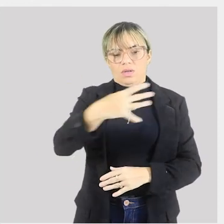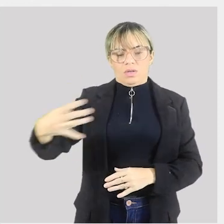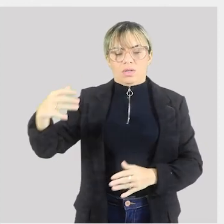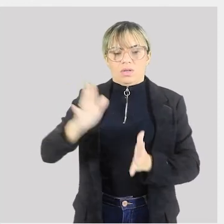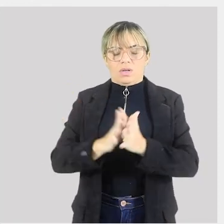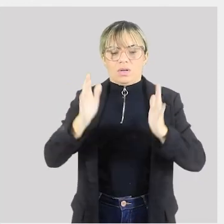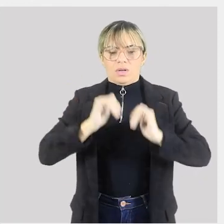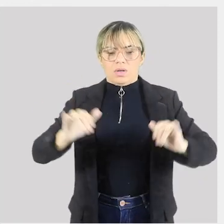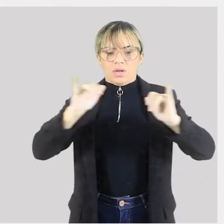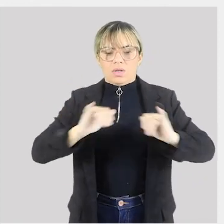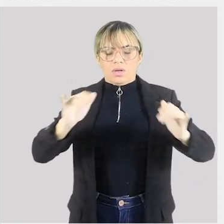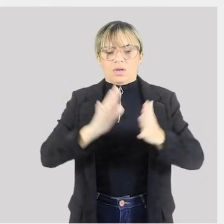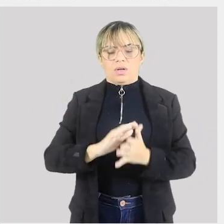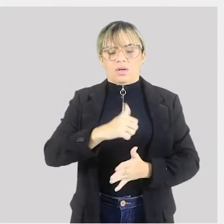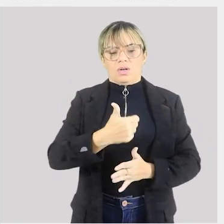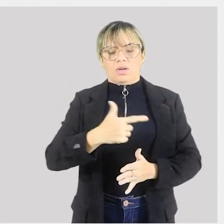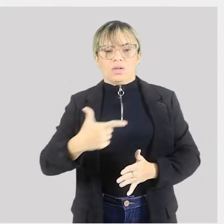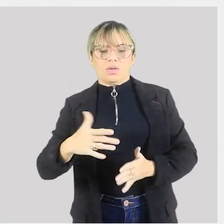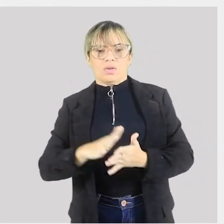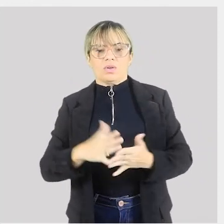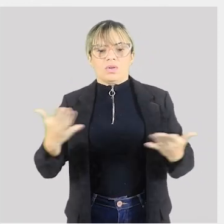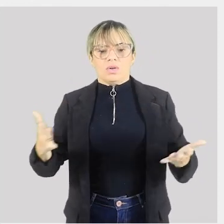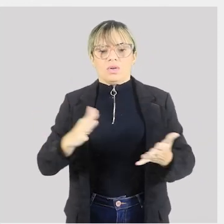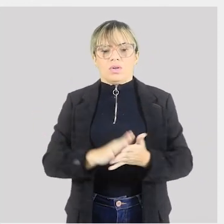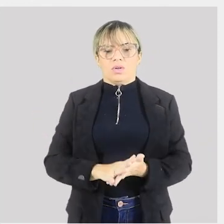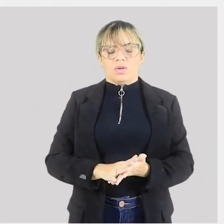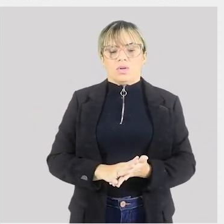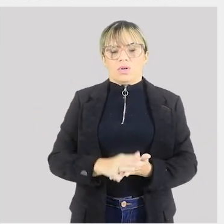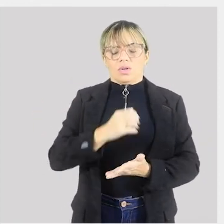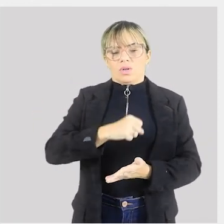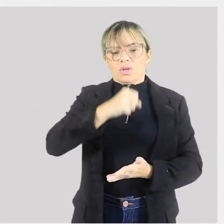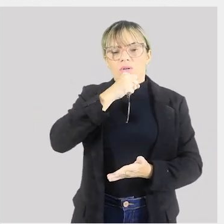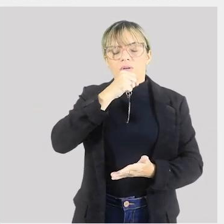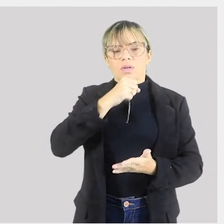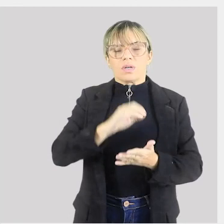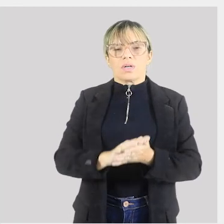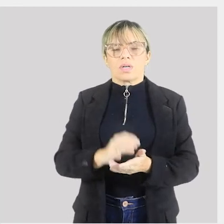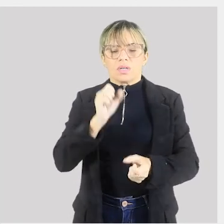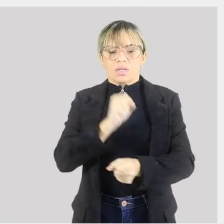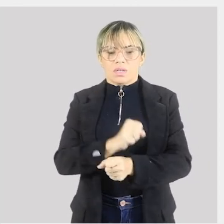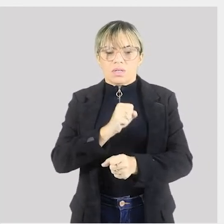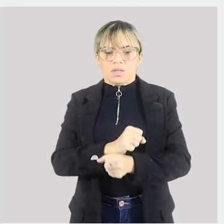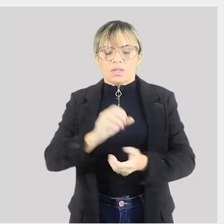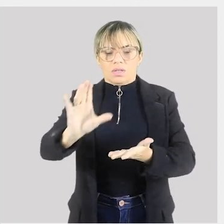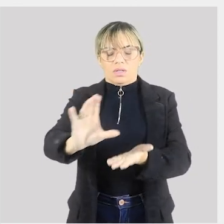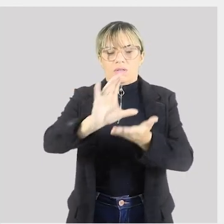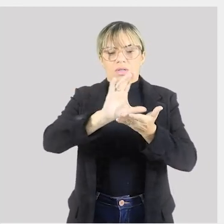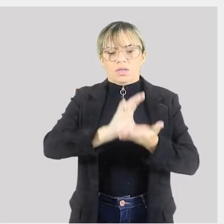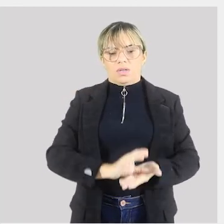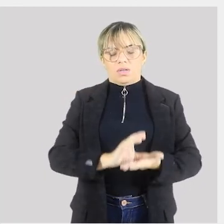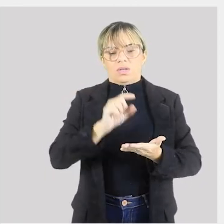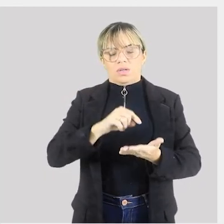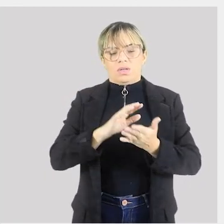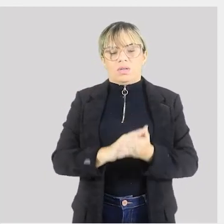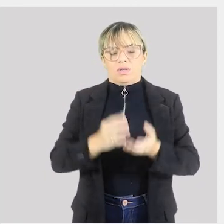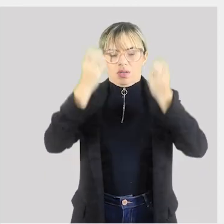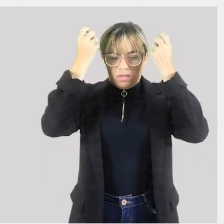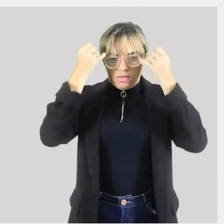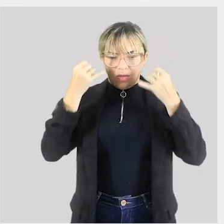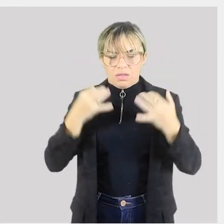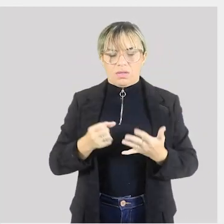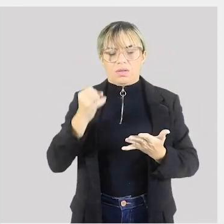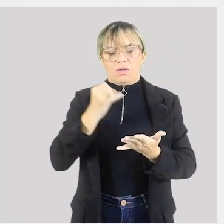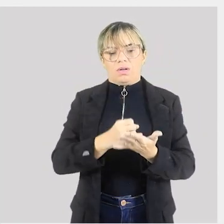12 idosos que aguardam suas restituições de Imposto de Renda considere que entre os